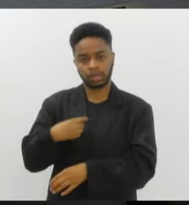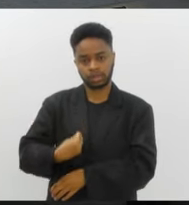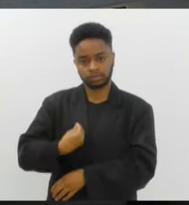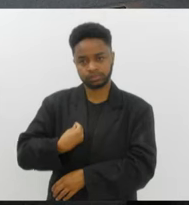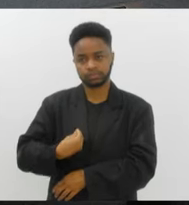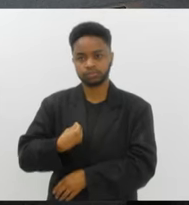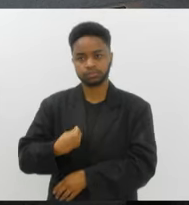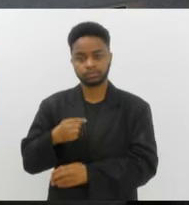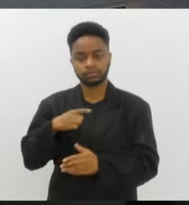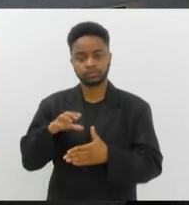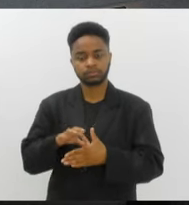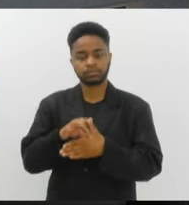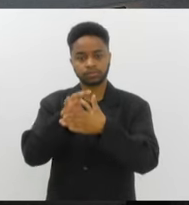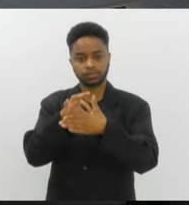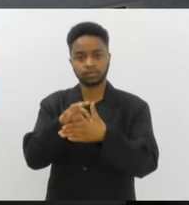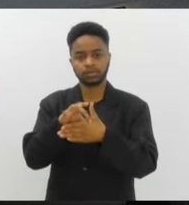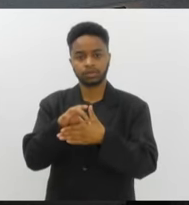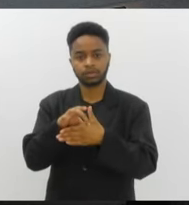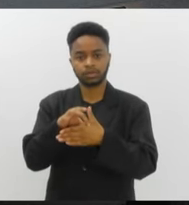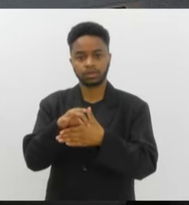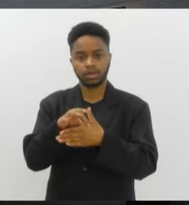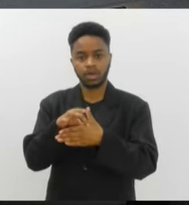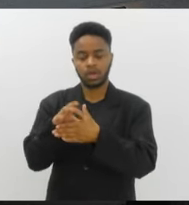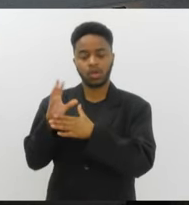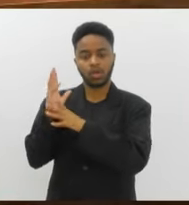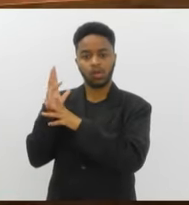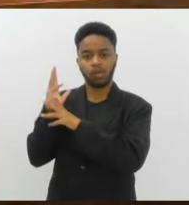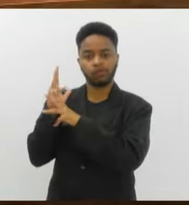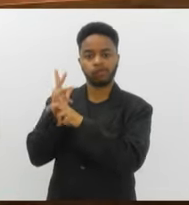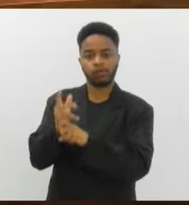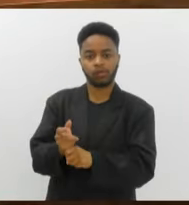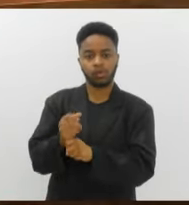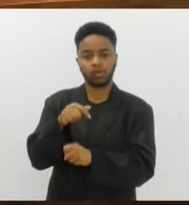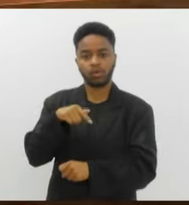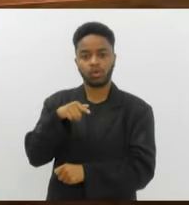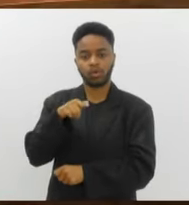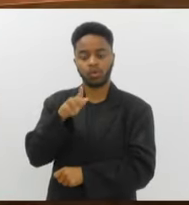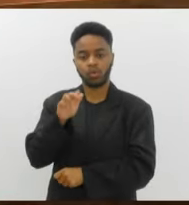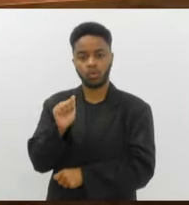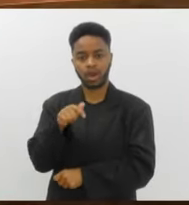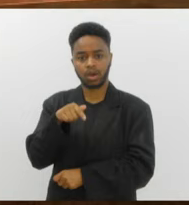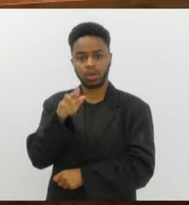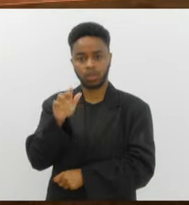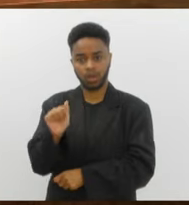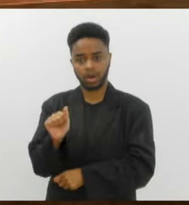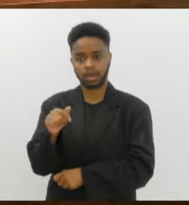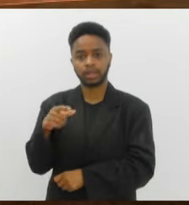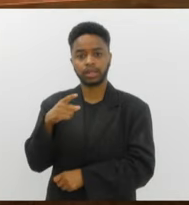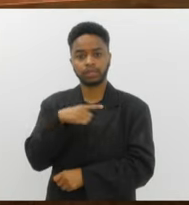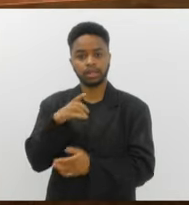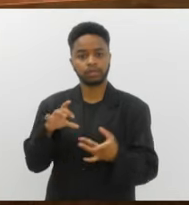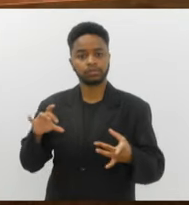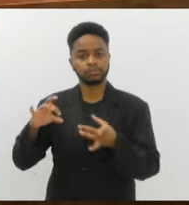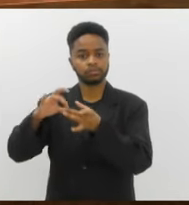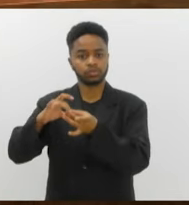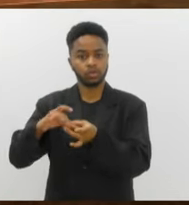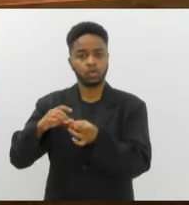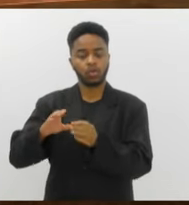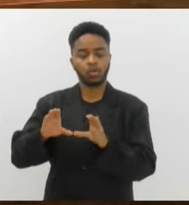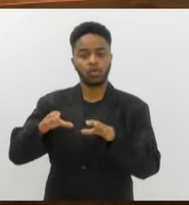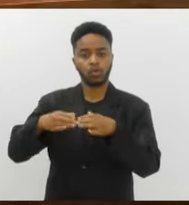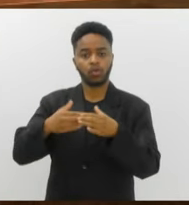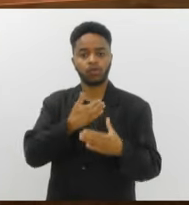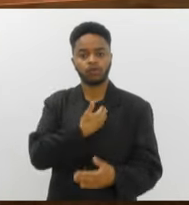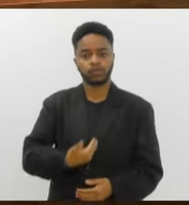quadrilha liderada pela figura folclórica do Quaquá, que tem tentáculos no governo do Nervosinho.